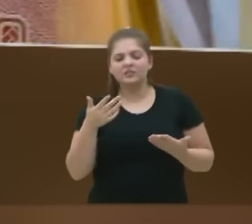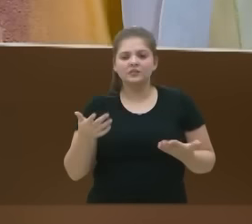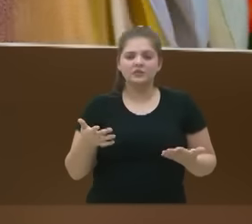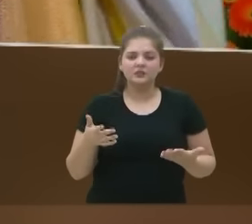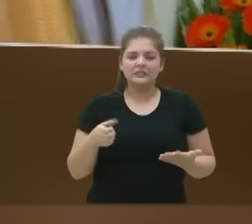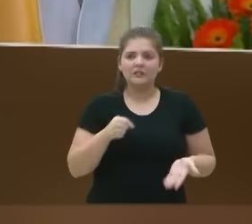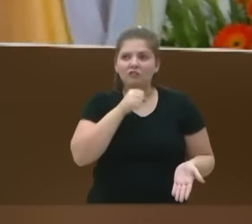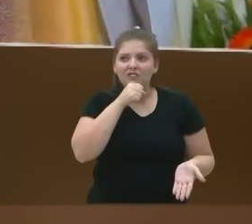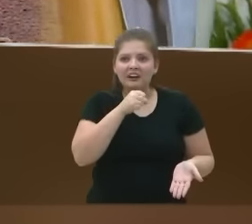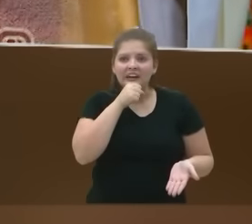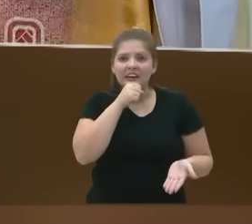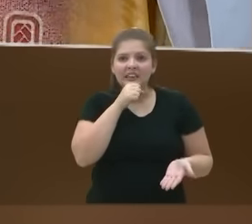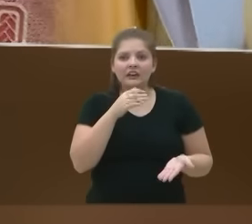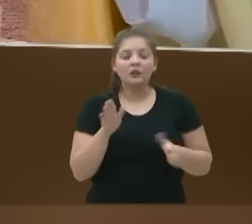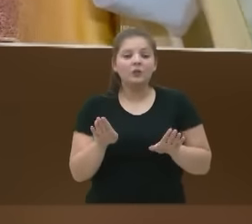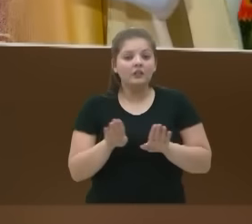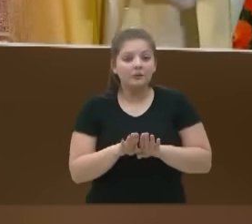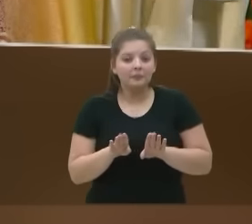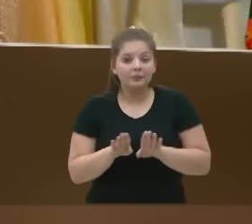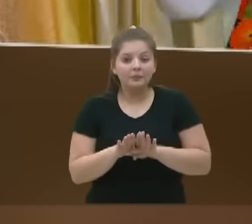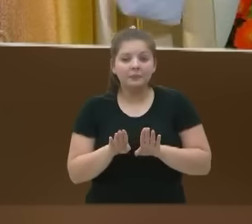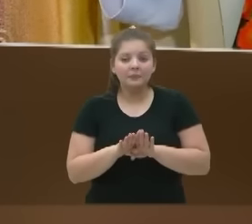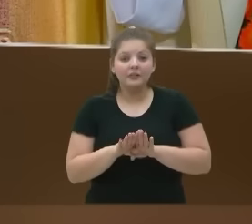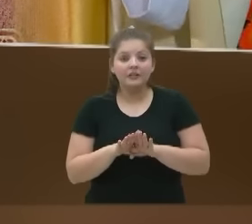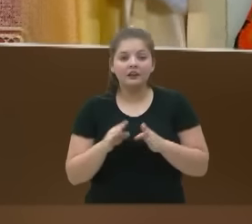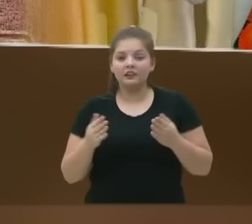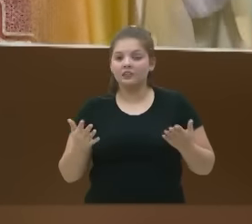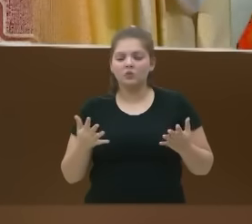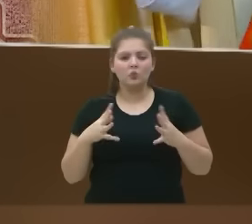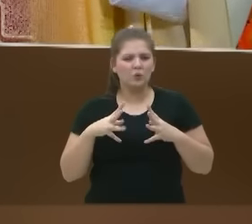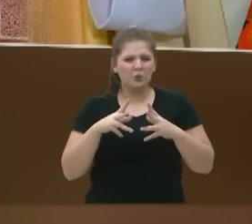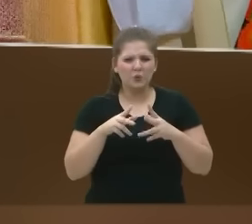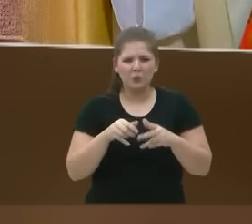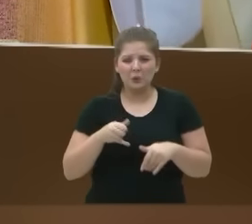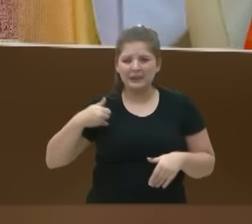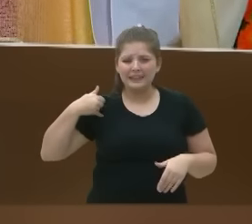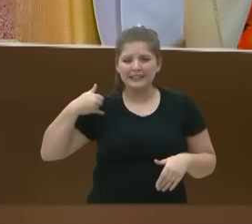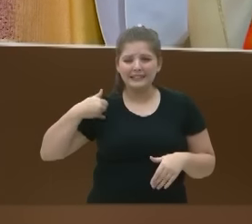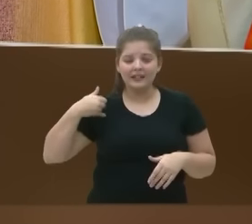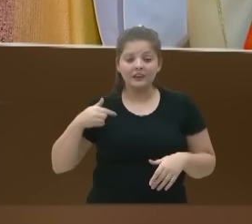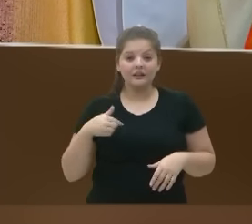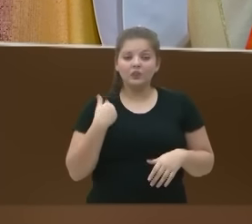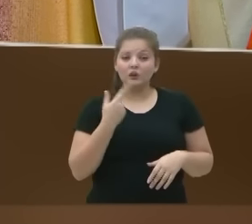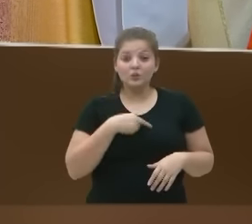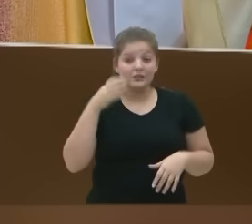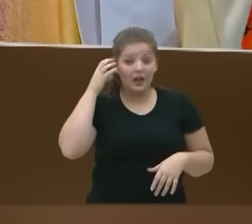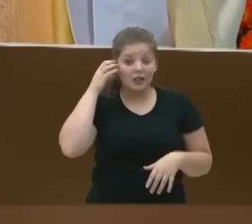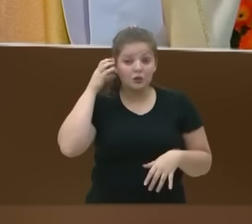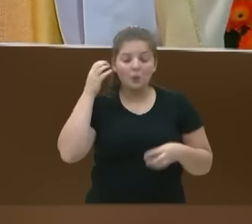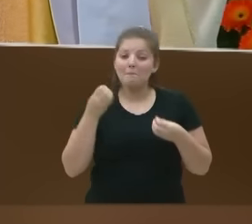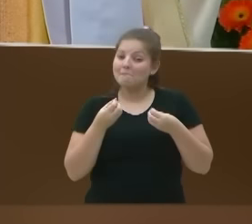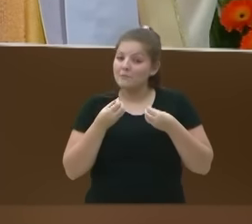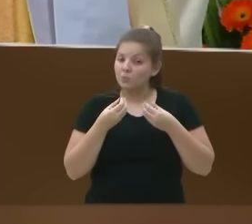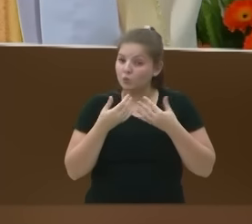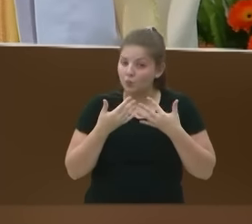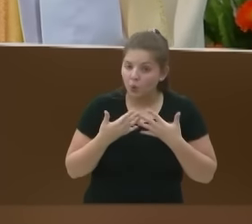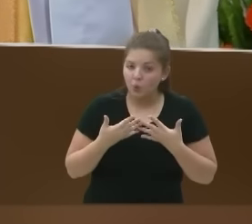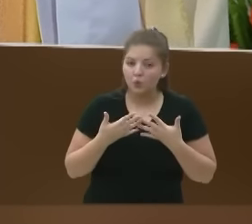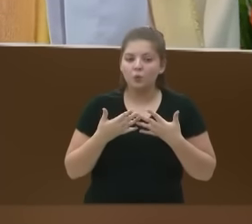ser novinho para falar bem, de todas as idades, nossa rádio é boa, rádio com